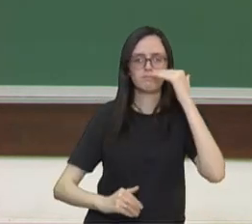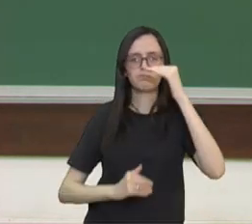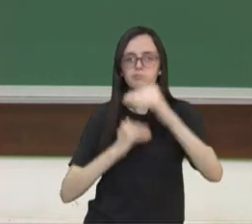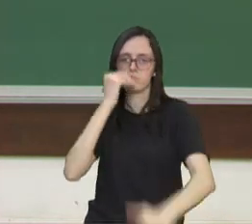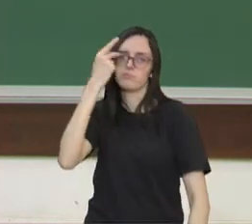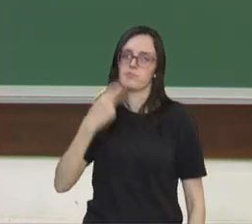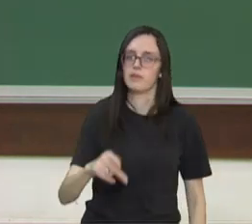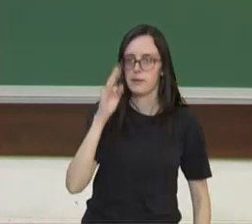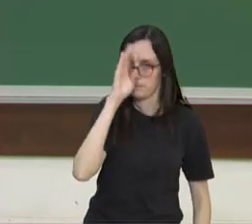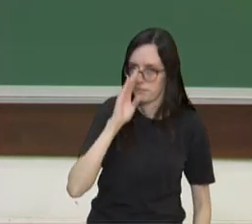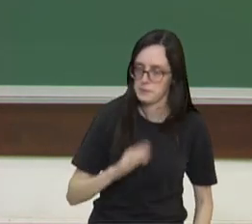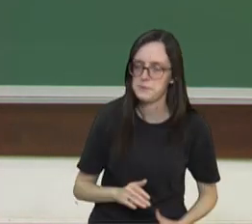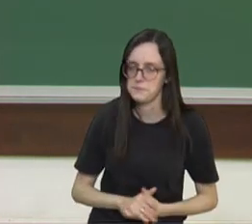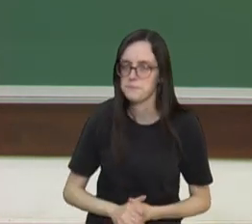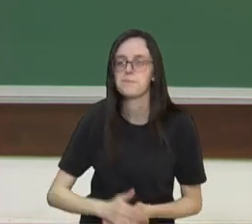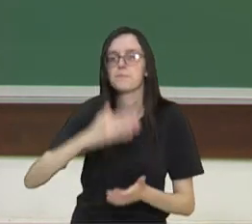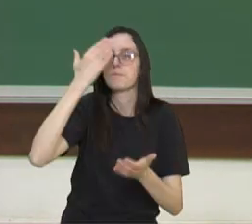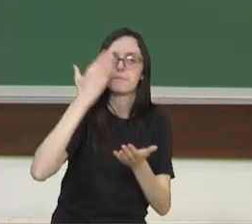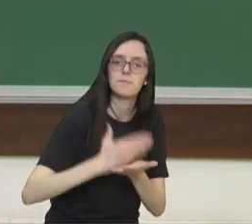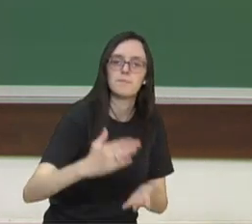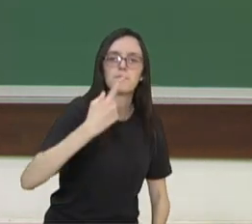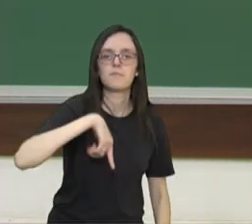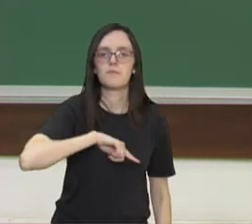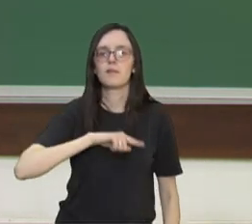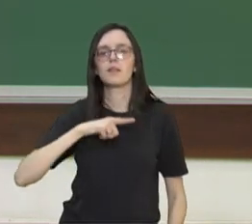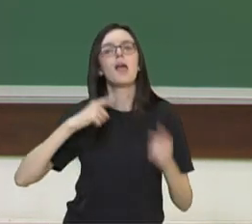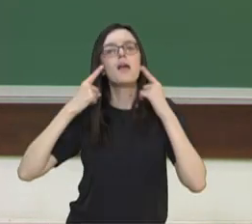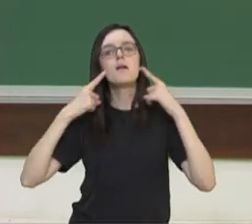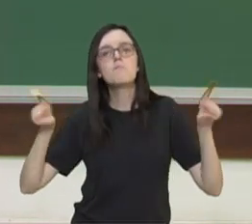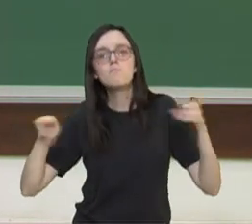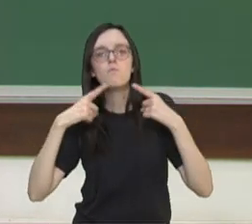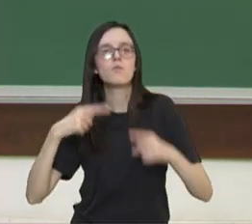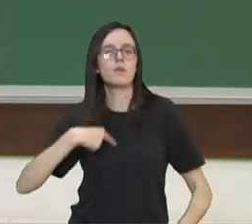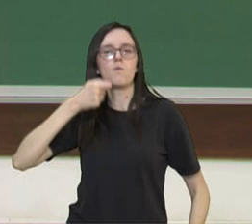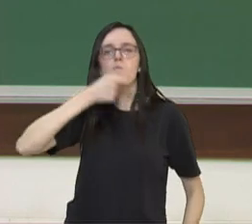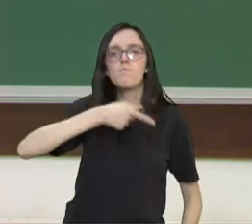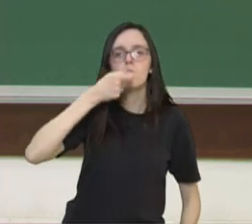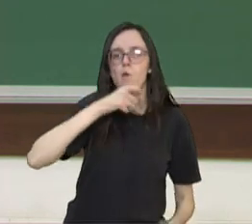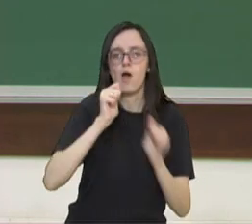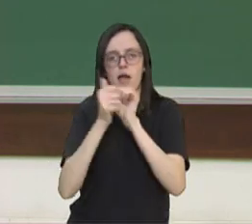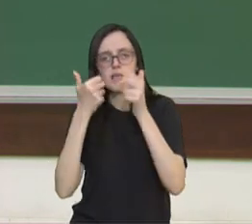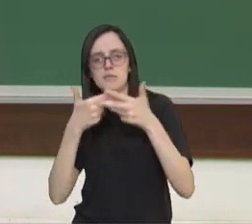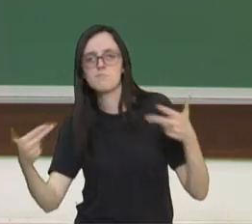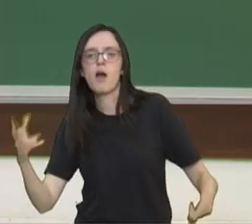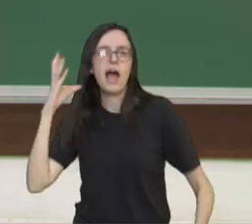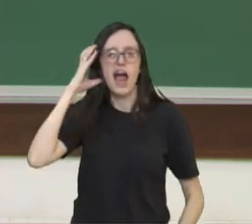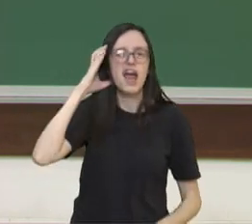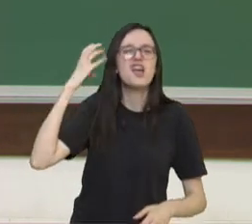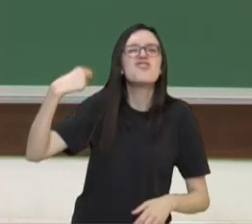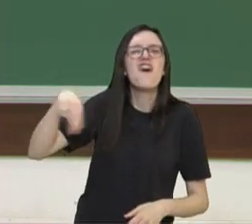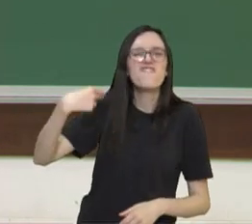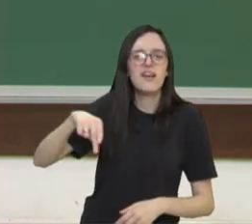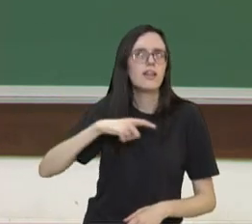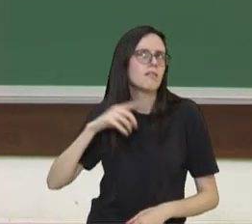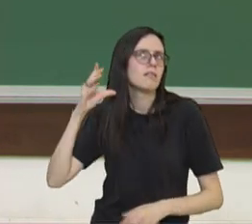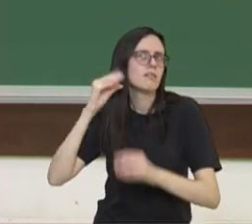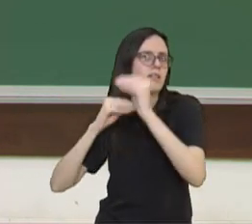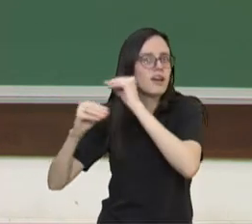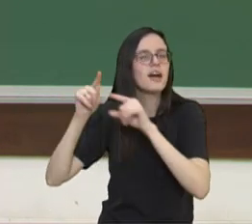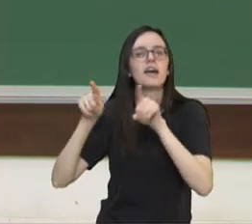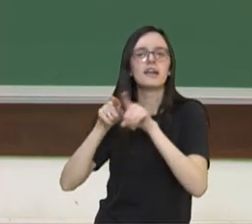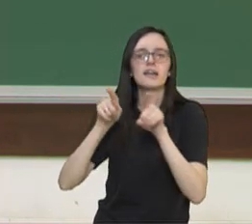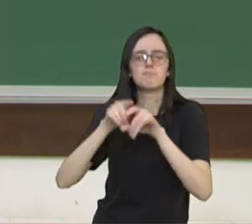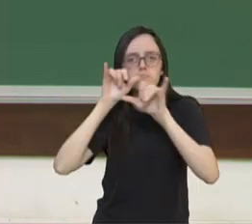no Brasil. E a partir daí então nós temos músicas, humor, esportes, radionovelas e utilidade pública. O